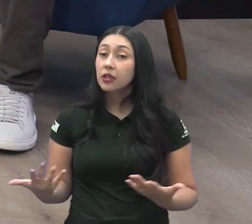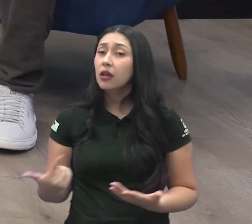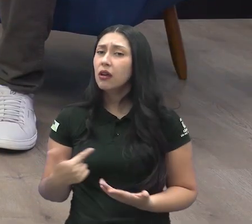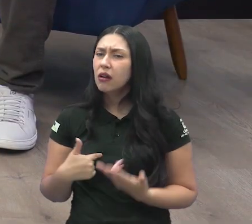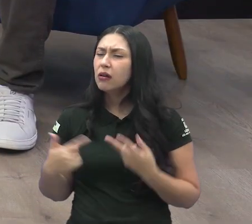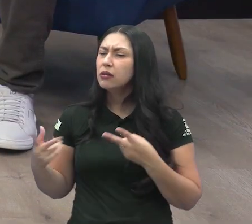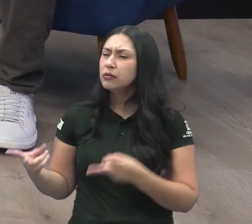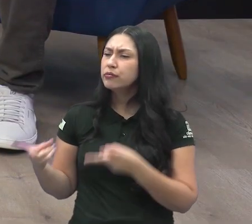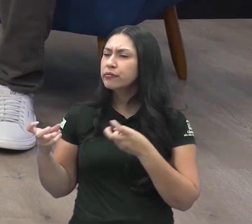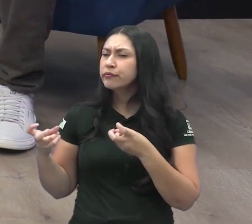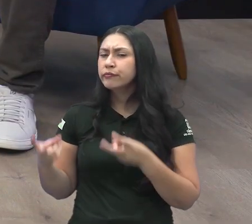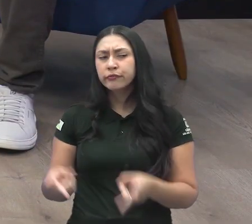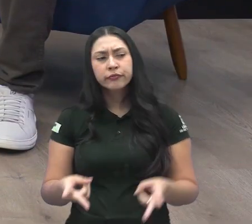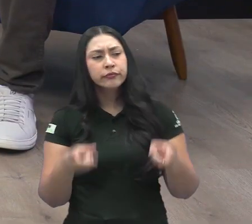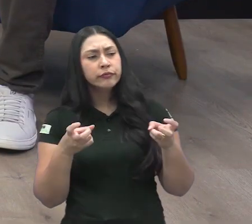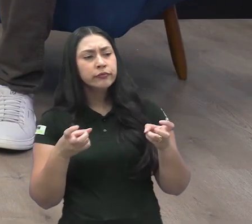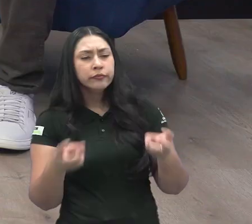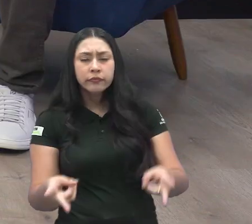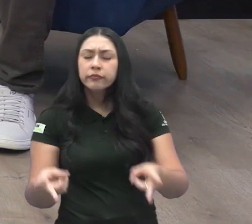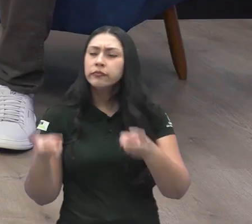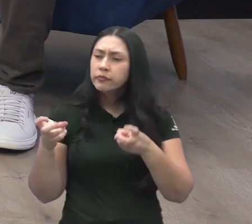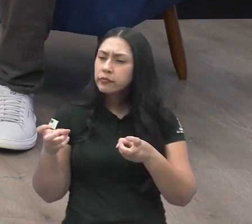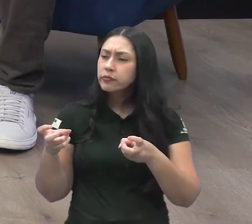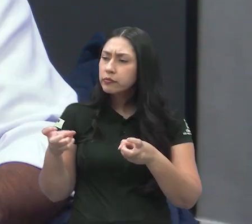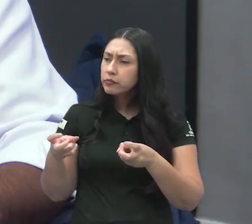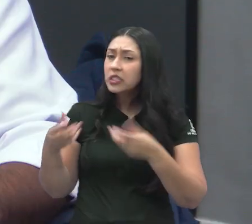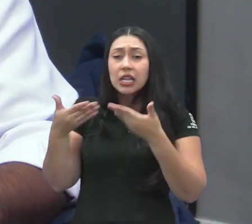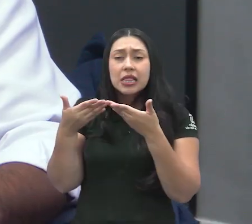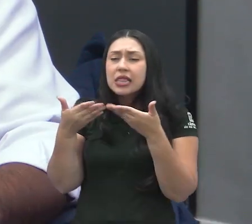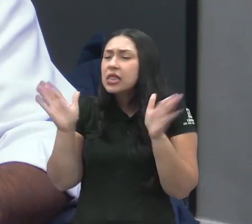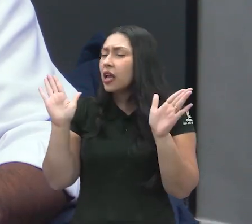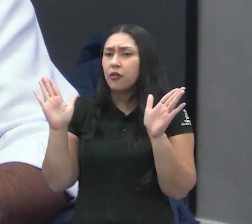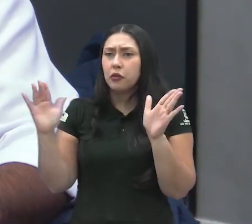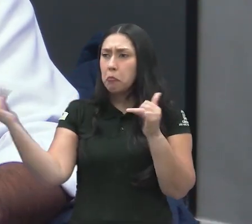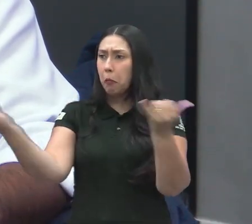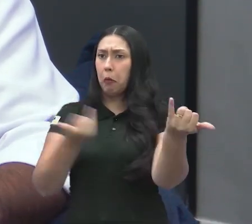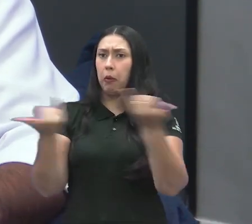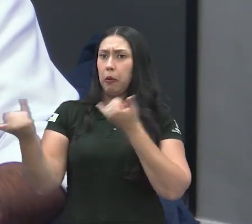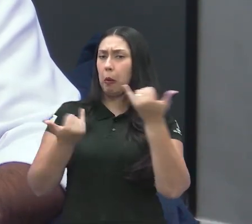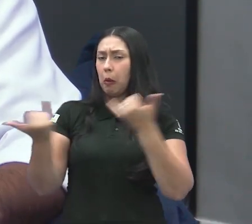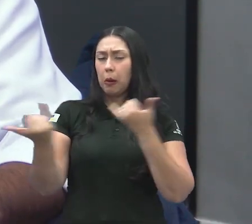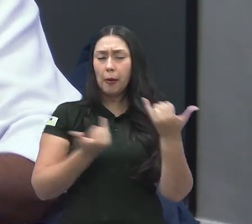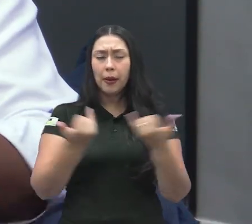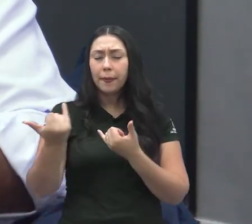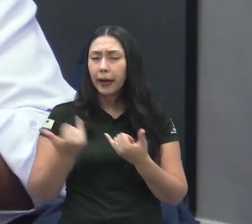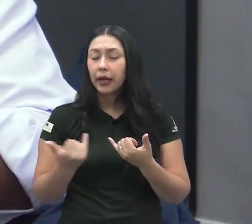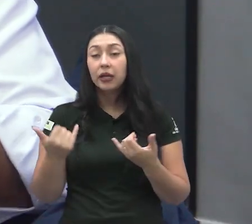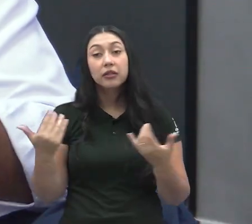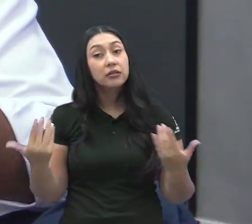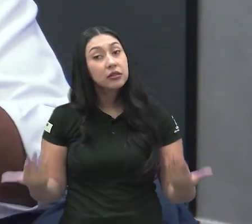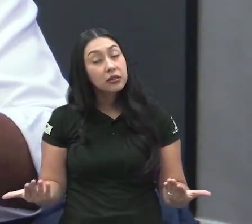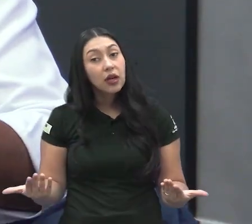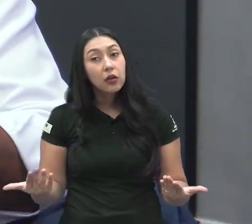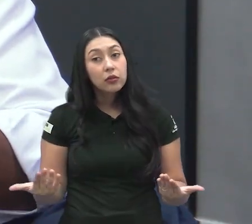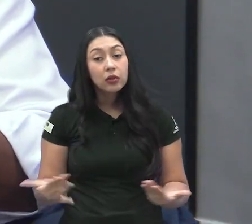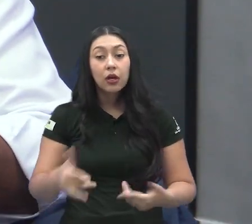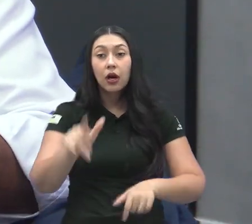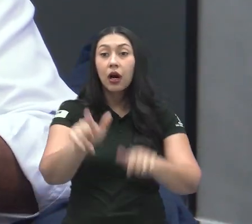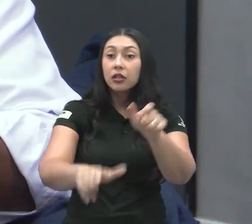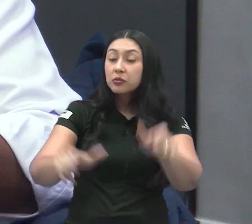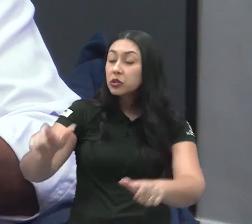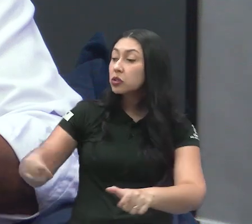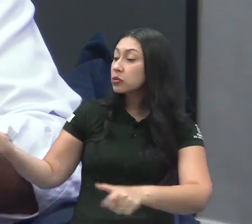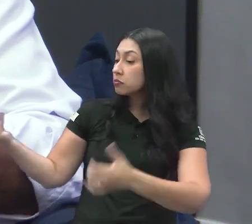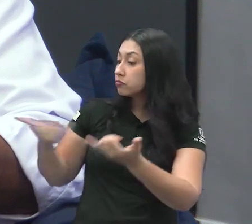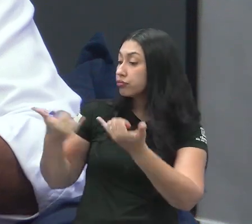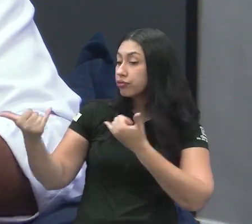eu escuto muito as pessoas, tá? Eu me deixo achar, me deixo se encontrar, né? Então, vem das pessoas